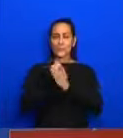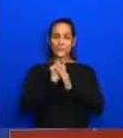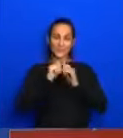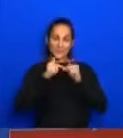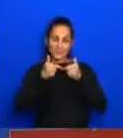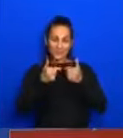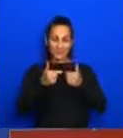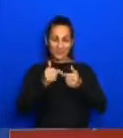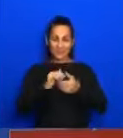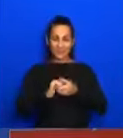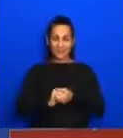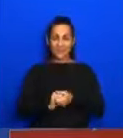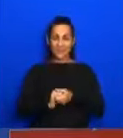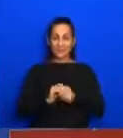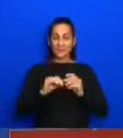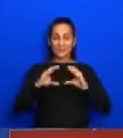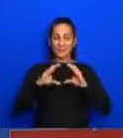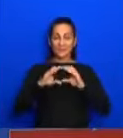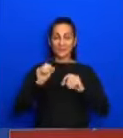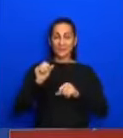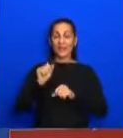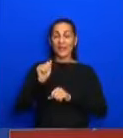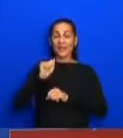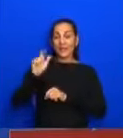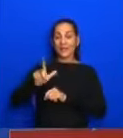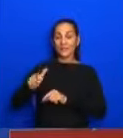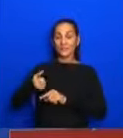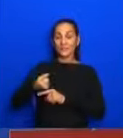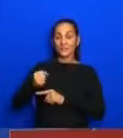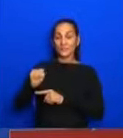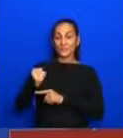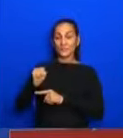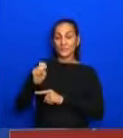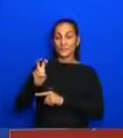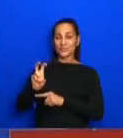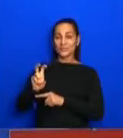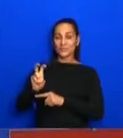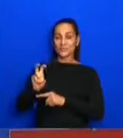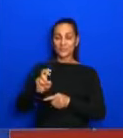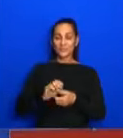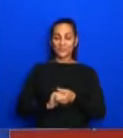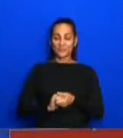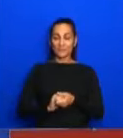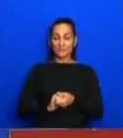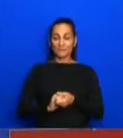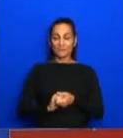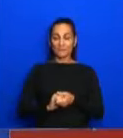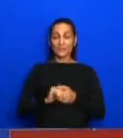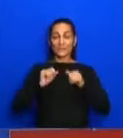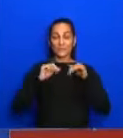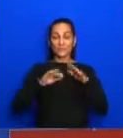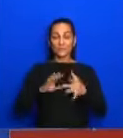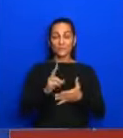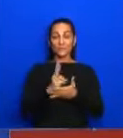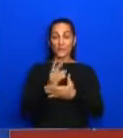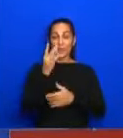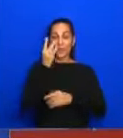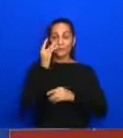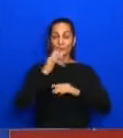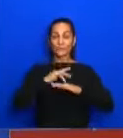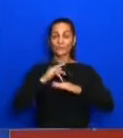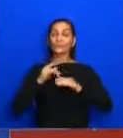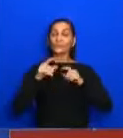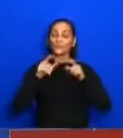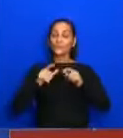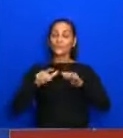Pode chamar que a sorte vem. Bola azul 85. Azul 85. A nossa transmissão ao vivo, direto